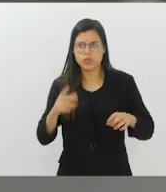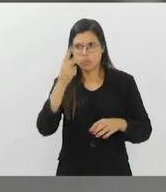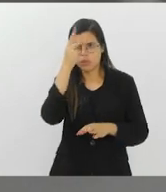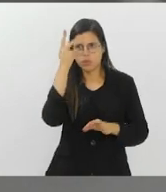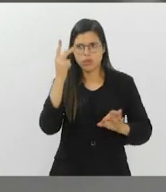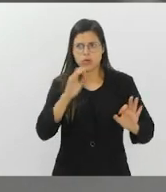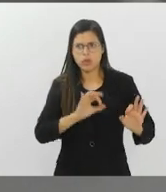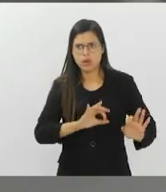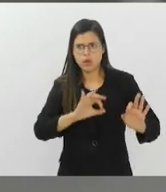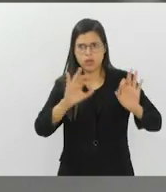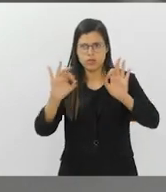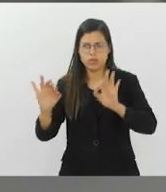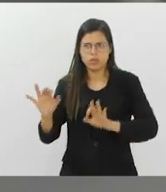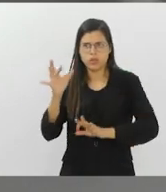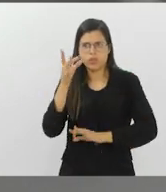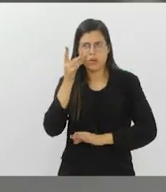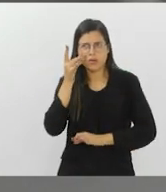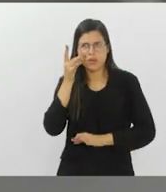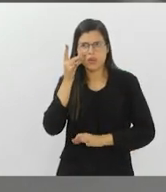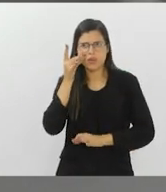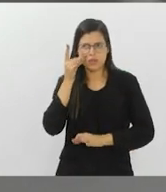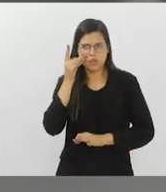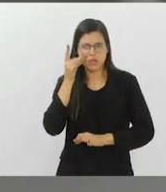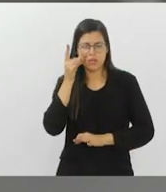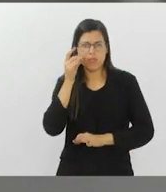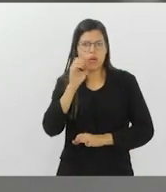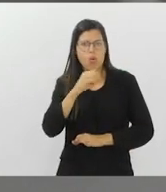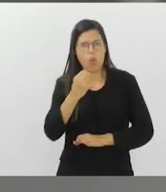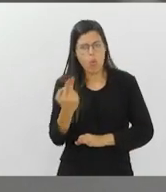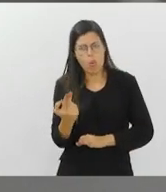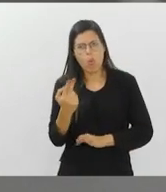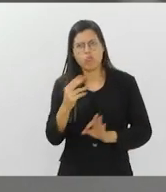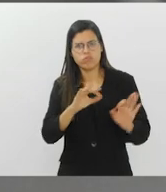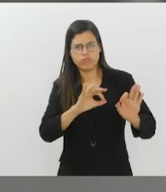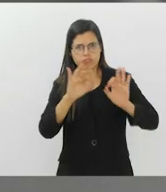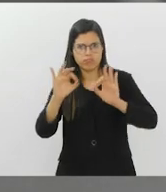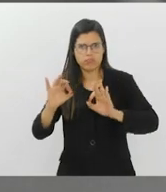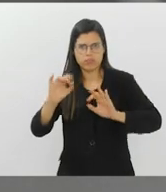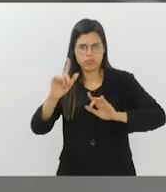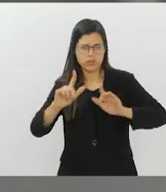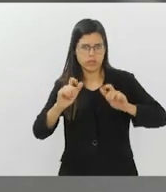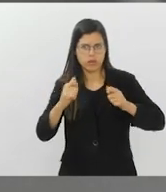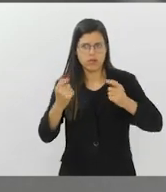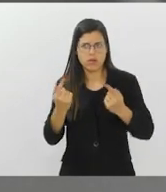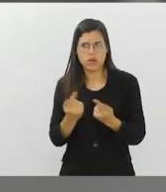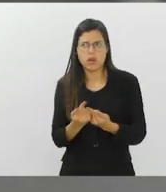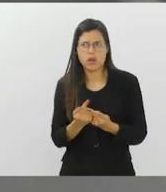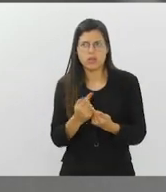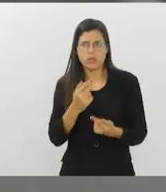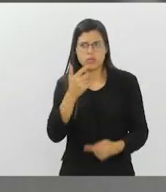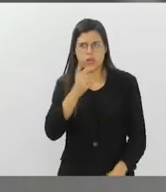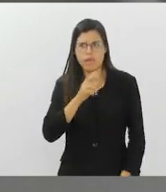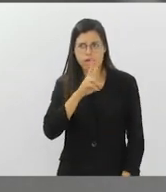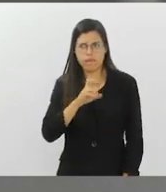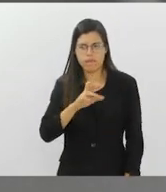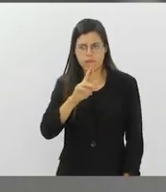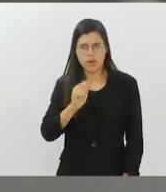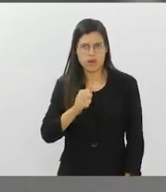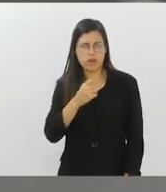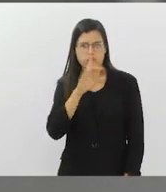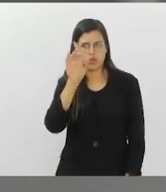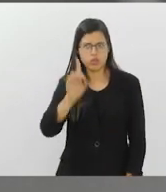assistem presencialmente ou pelos canais de comunicação da Alerj. Sou Vera Valente, diretora executiva da FENA